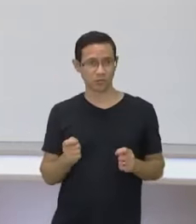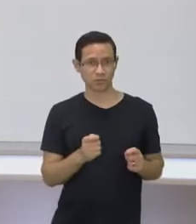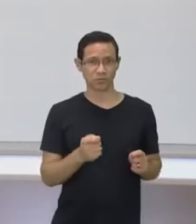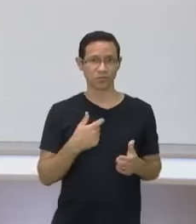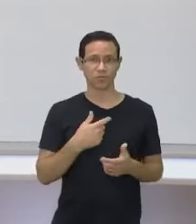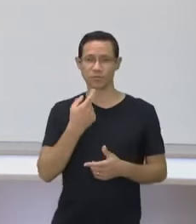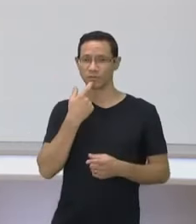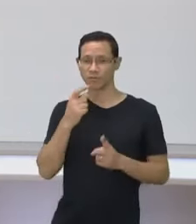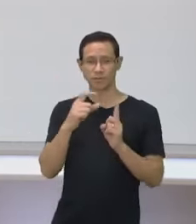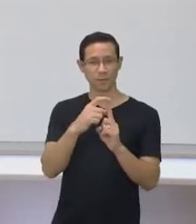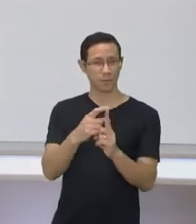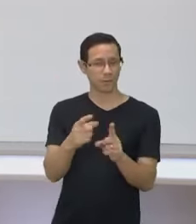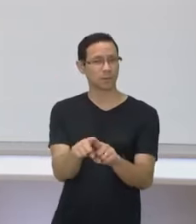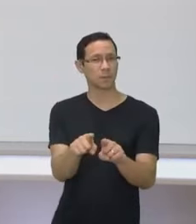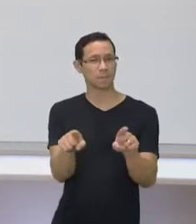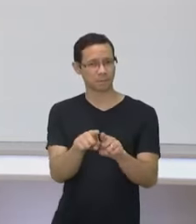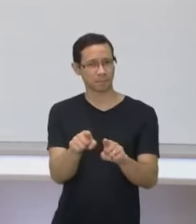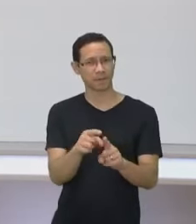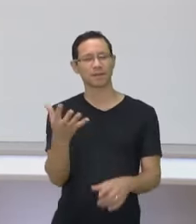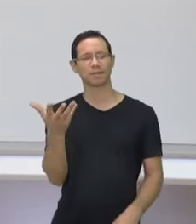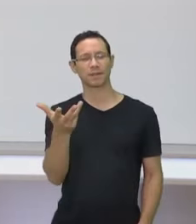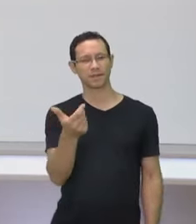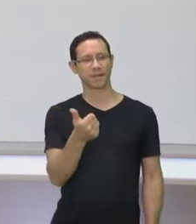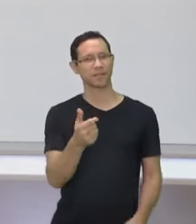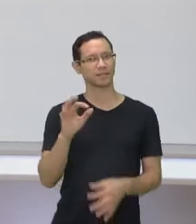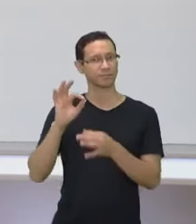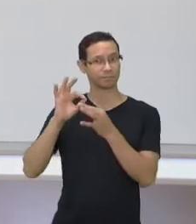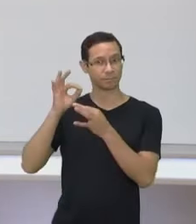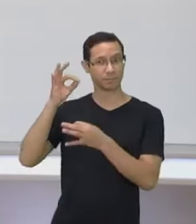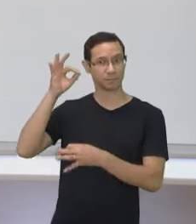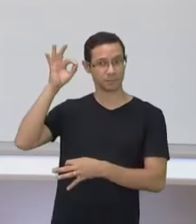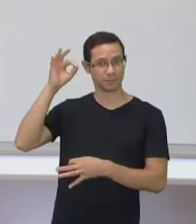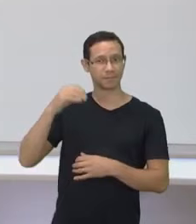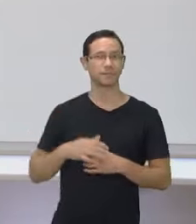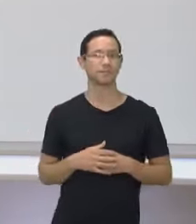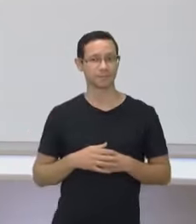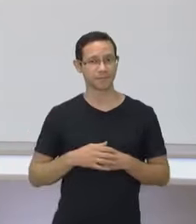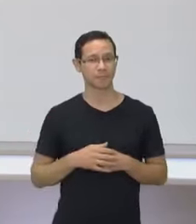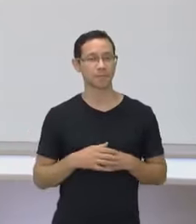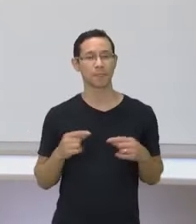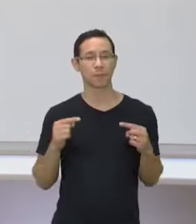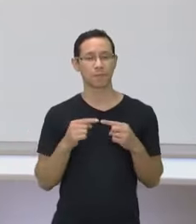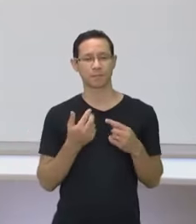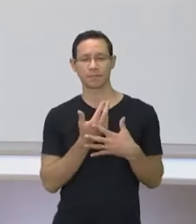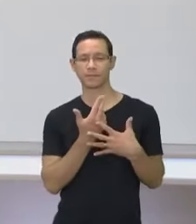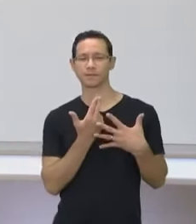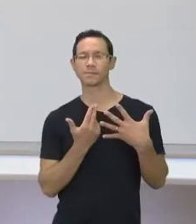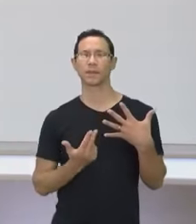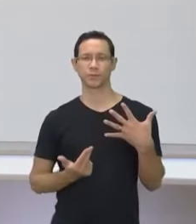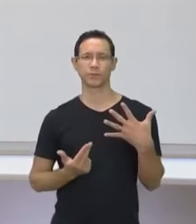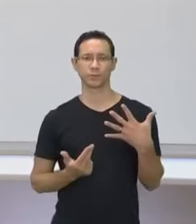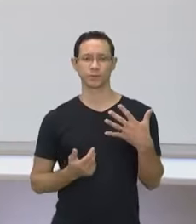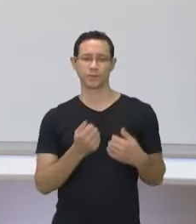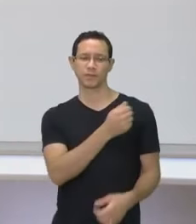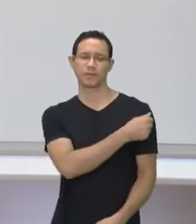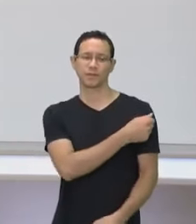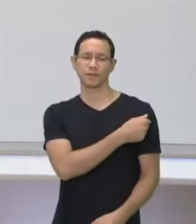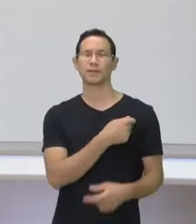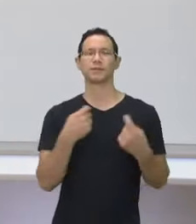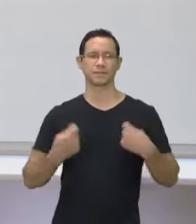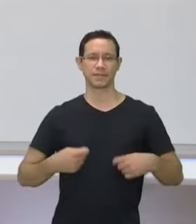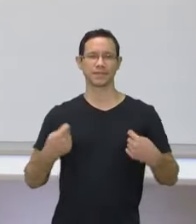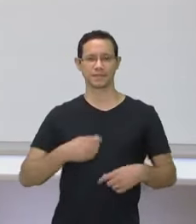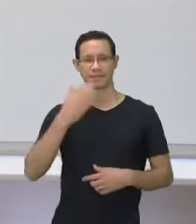verbais também. Então tudo isso está nessa habilidade, é uma habilidade um pouco longa, mas ela vai tratar de vários aspectos que o estudante precisa